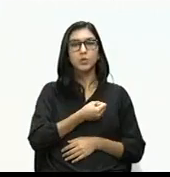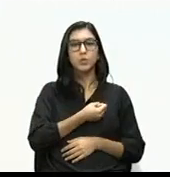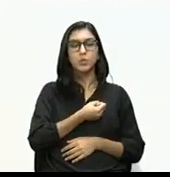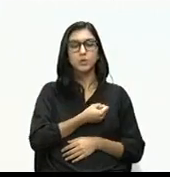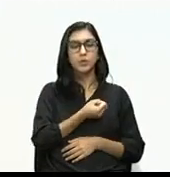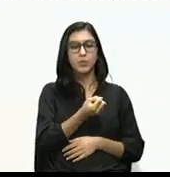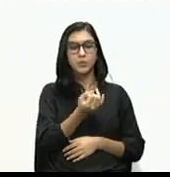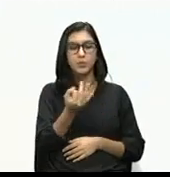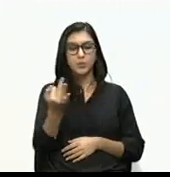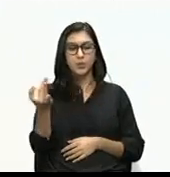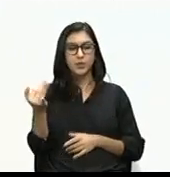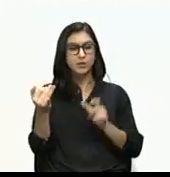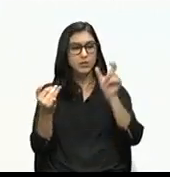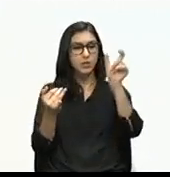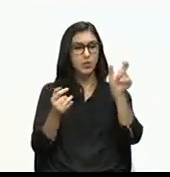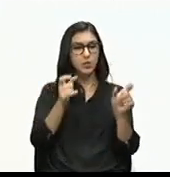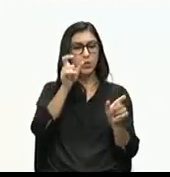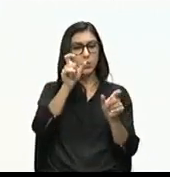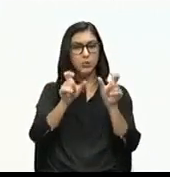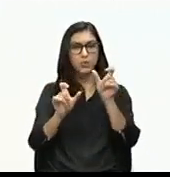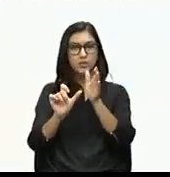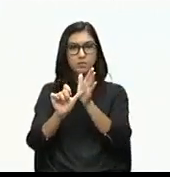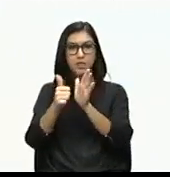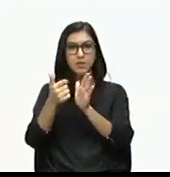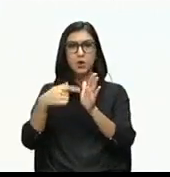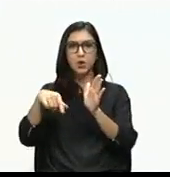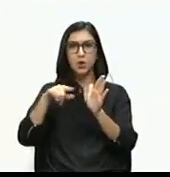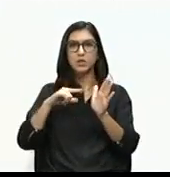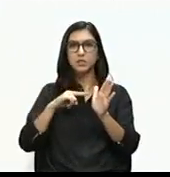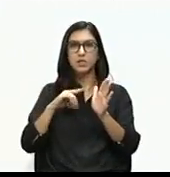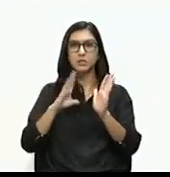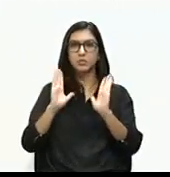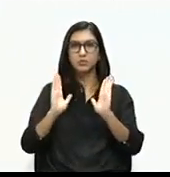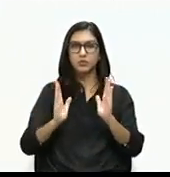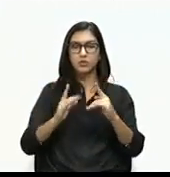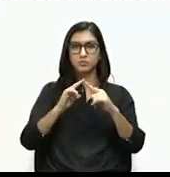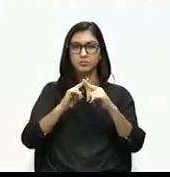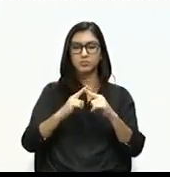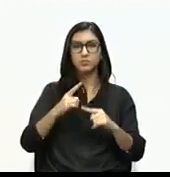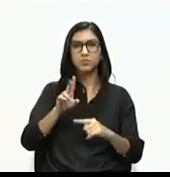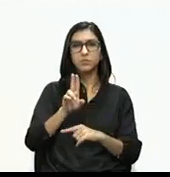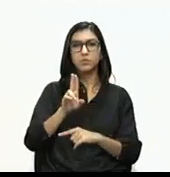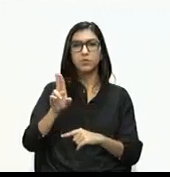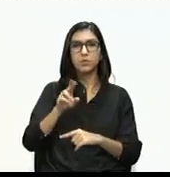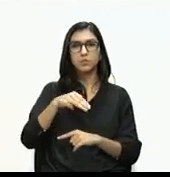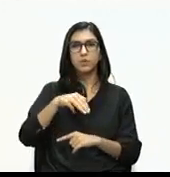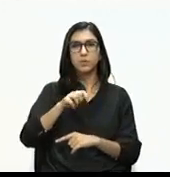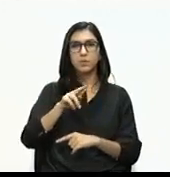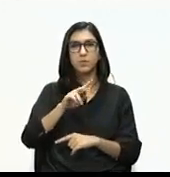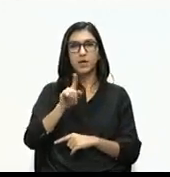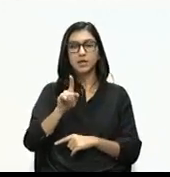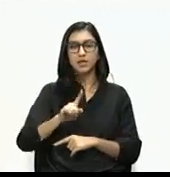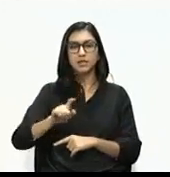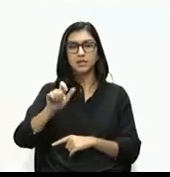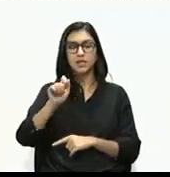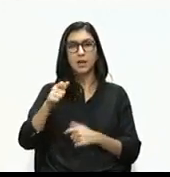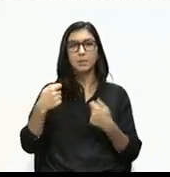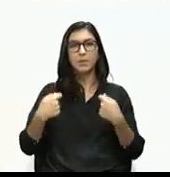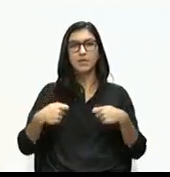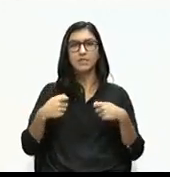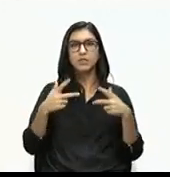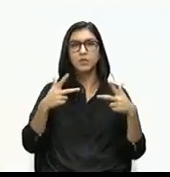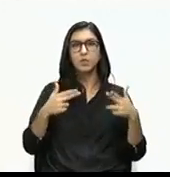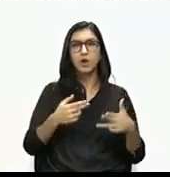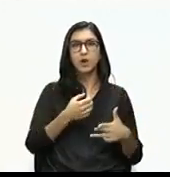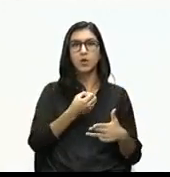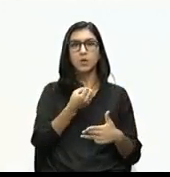de colunas da primeira que nós estivermos multiplicando, no caso nós estamos chamando da matriz A, tem que ser igual ao